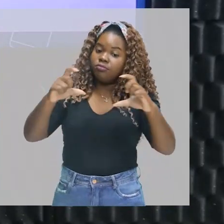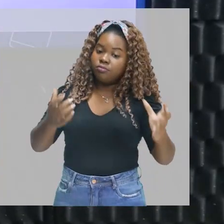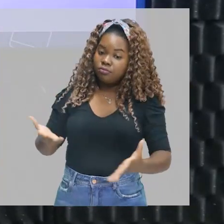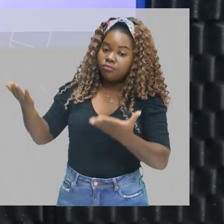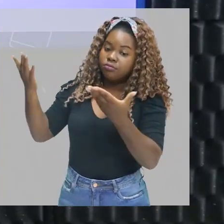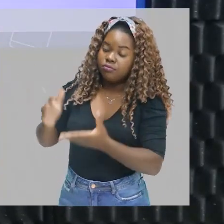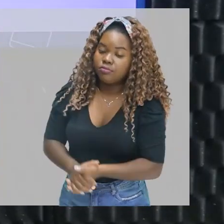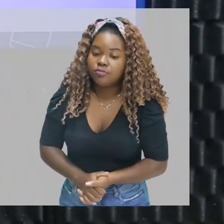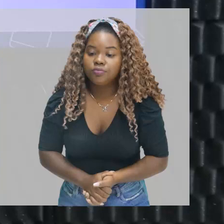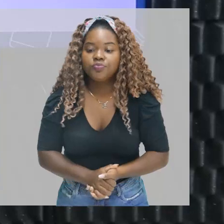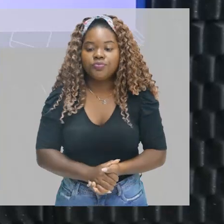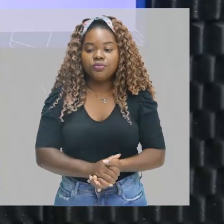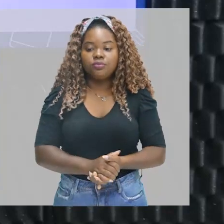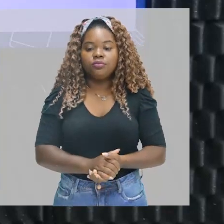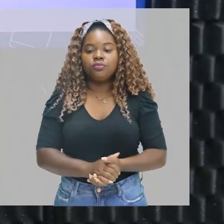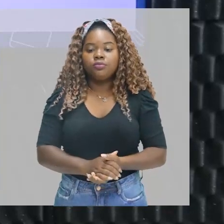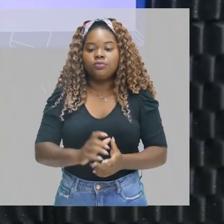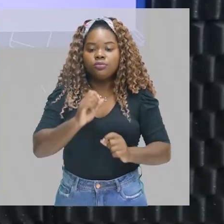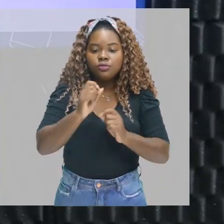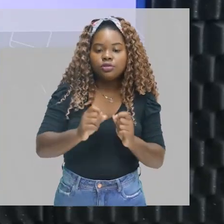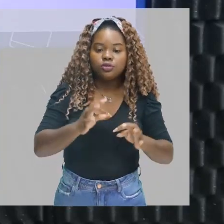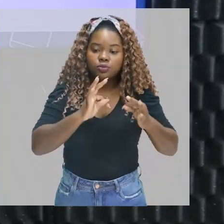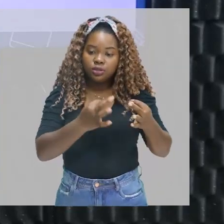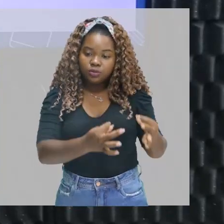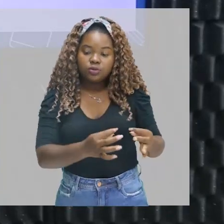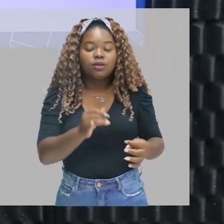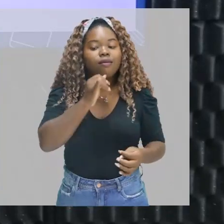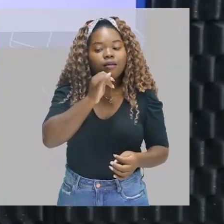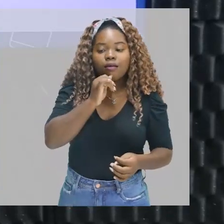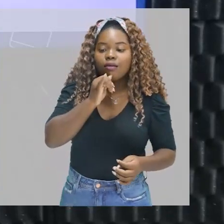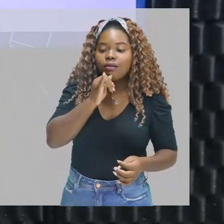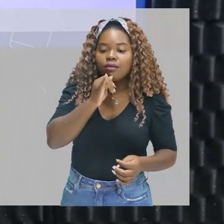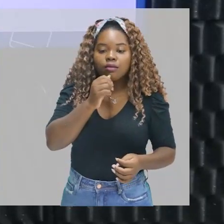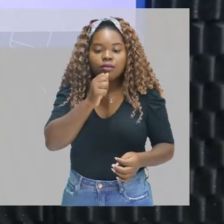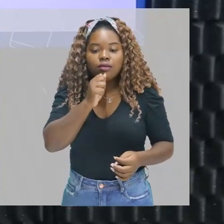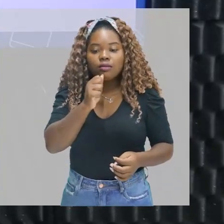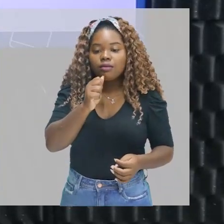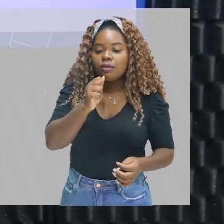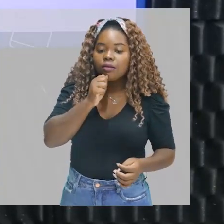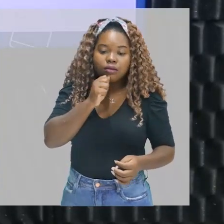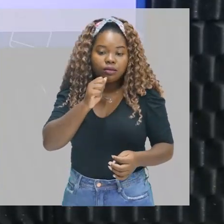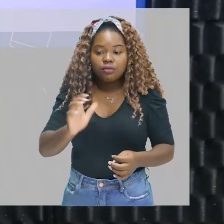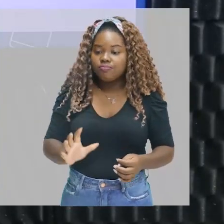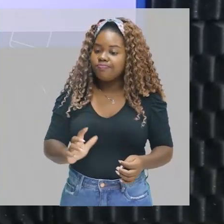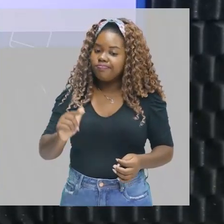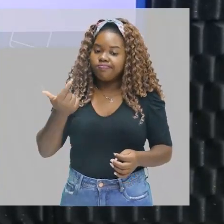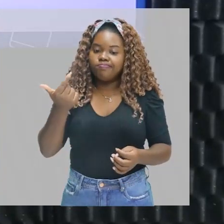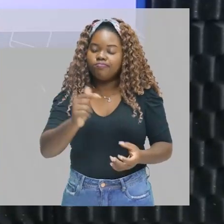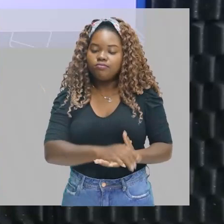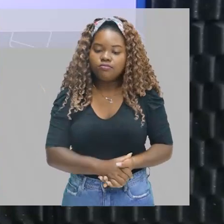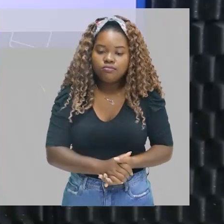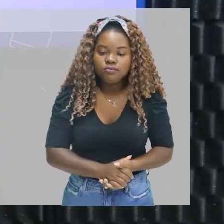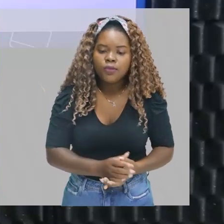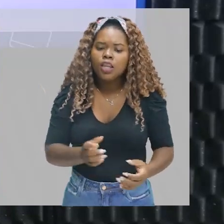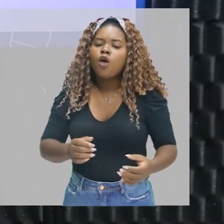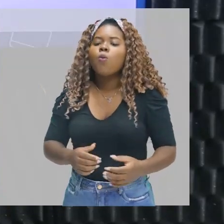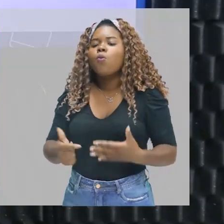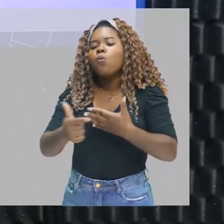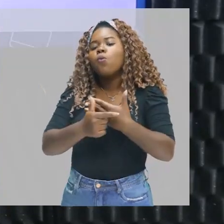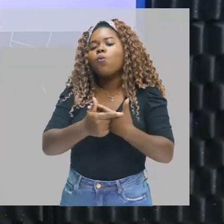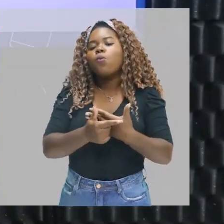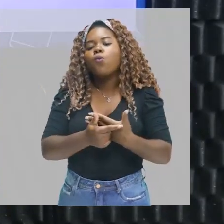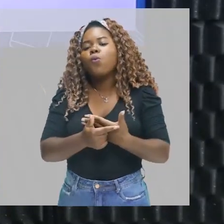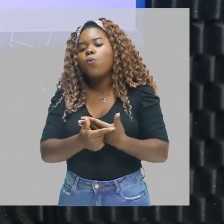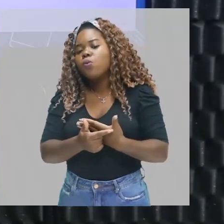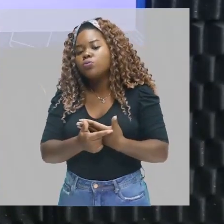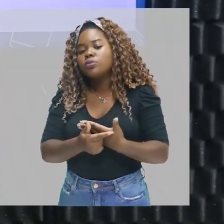o lançamento de um recurso que ainda não existe, né? Então, função referencial com o objetivo de